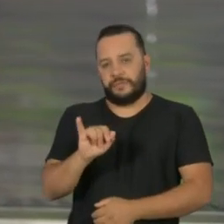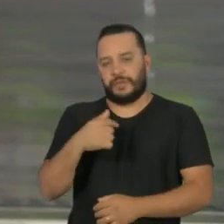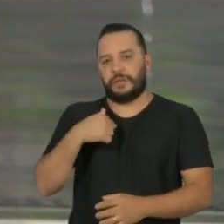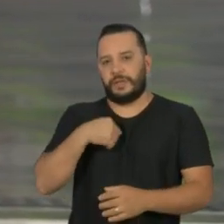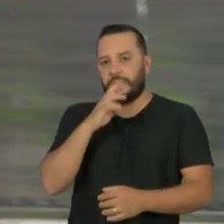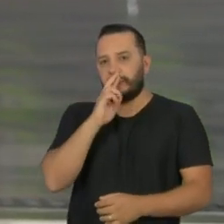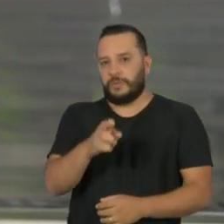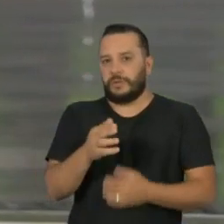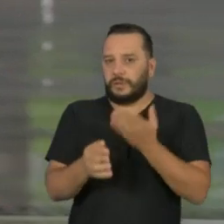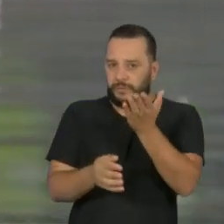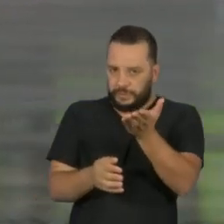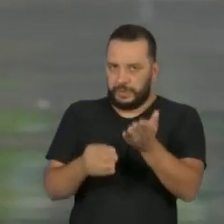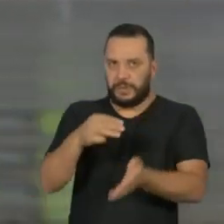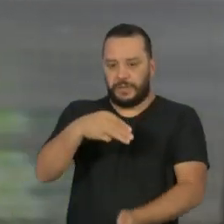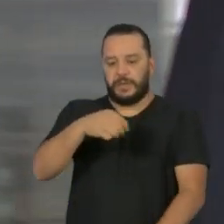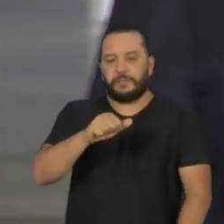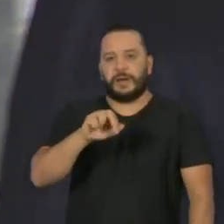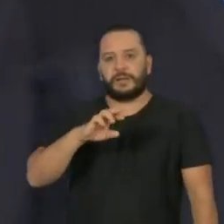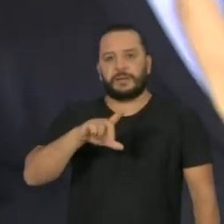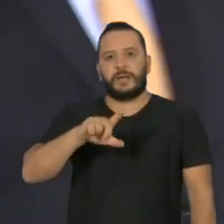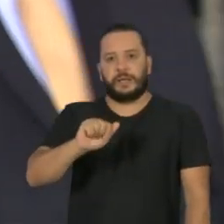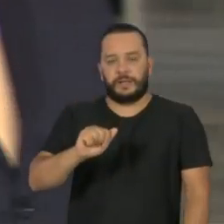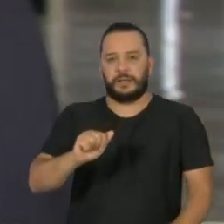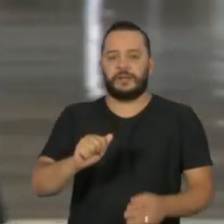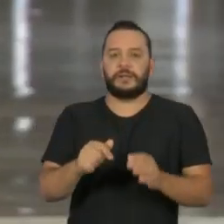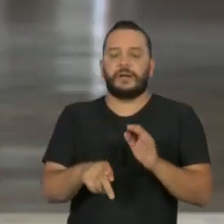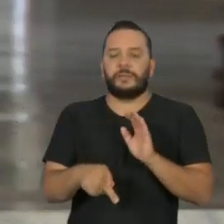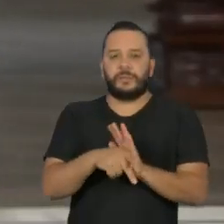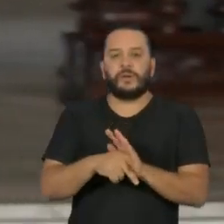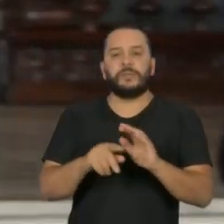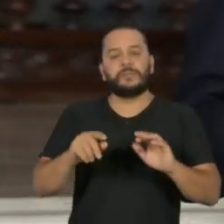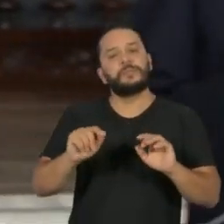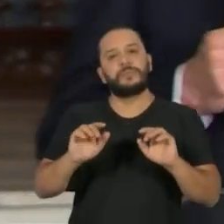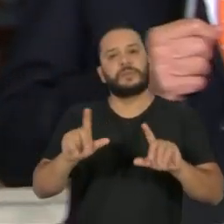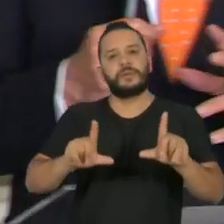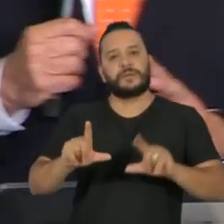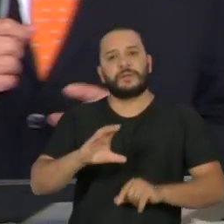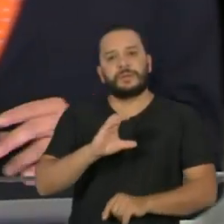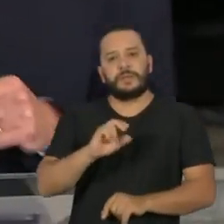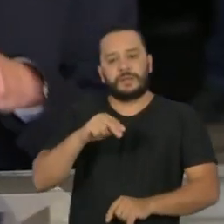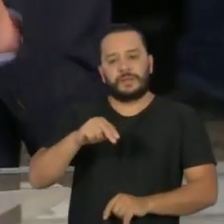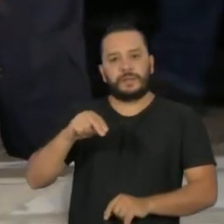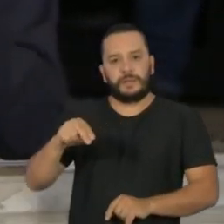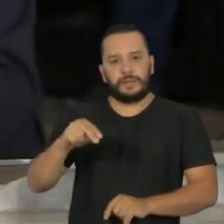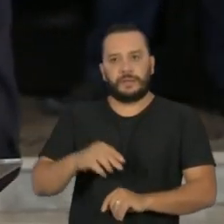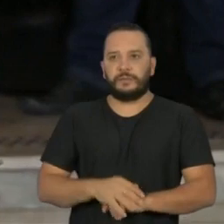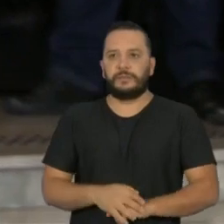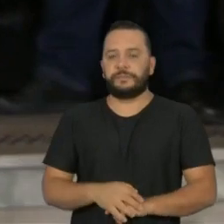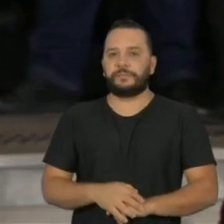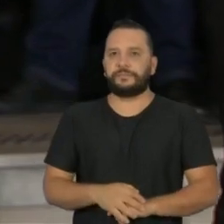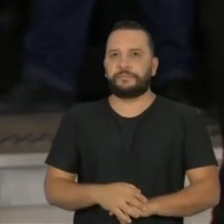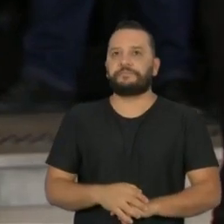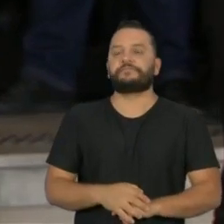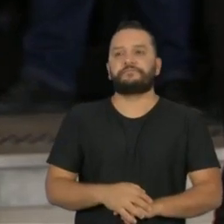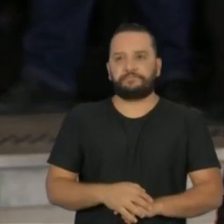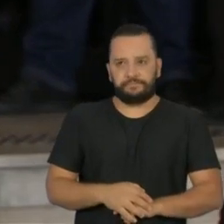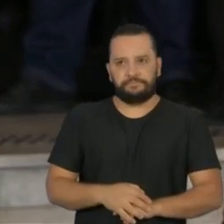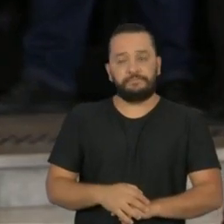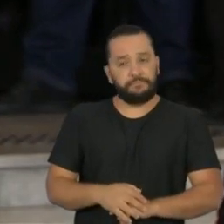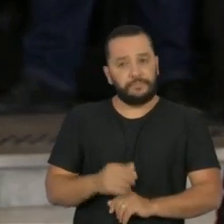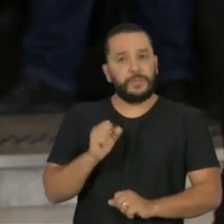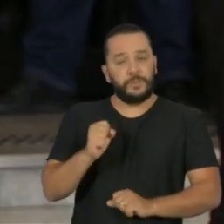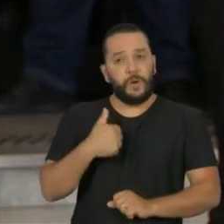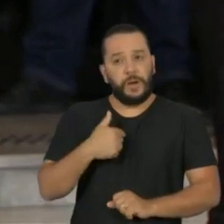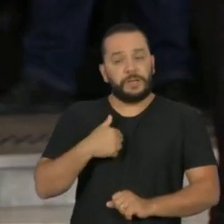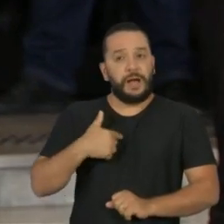resposta ao jornalista Marcela Raal, da CNN. Dr. Davi. Nós entendemos que a previsão é de ter um pico entre abril e